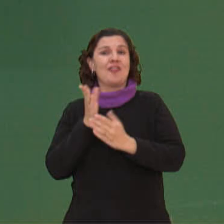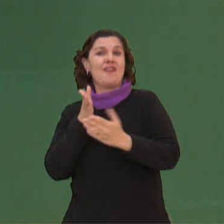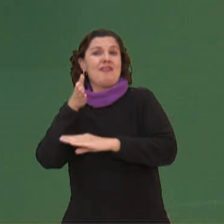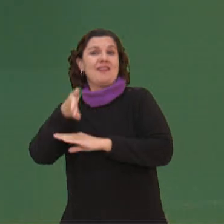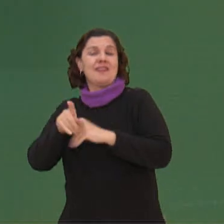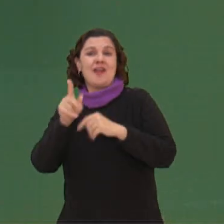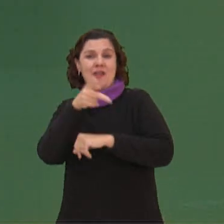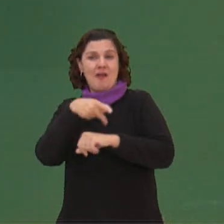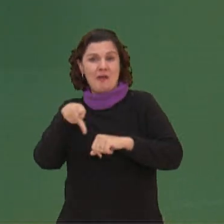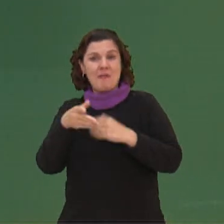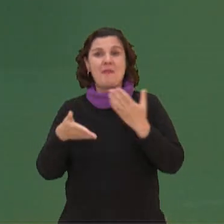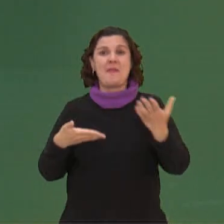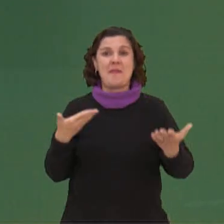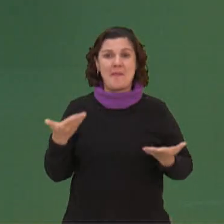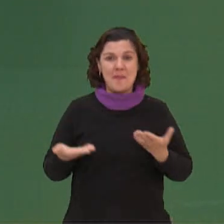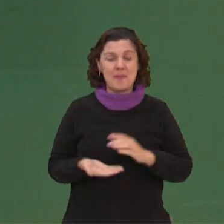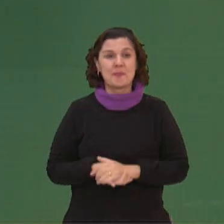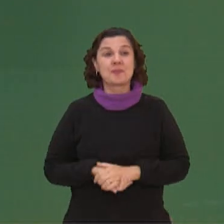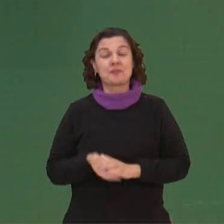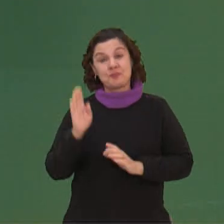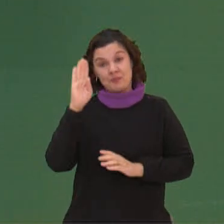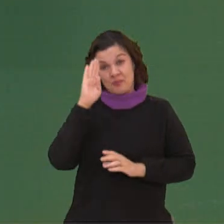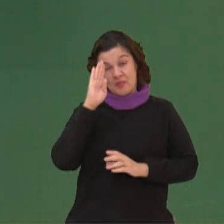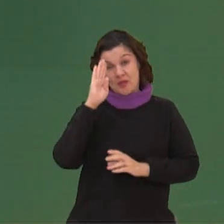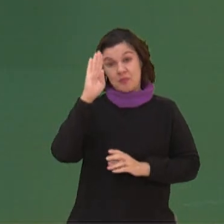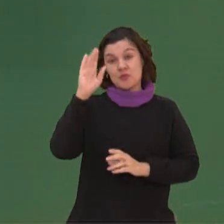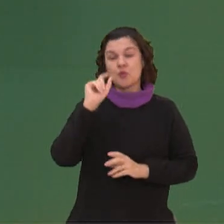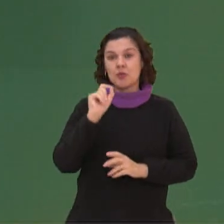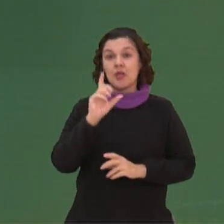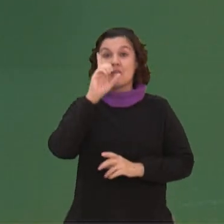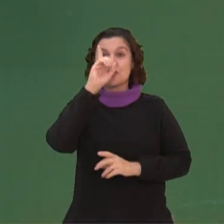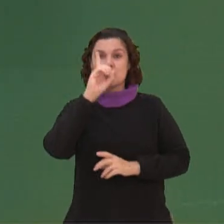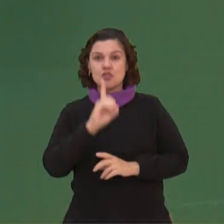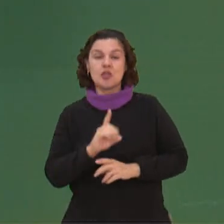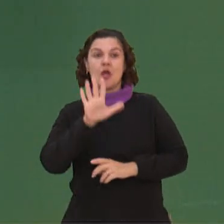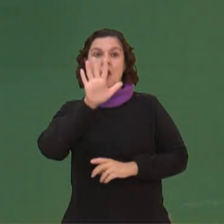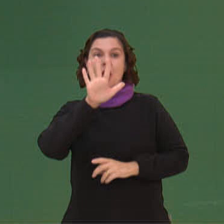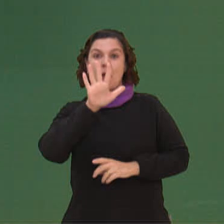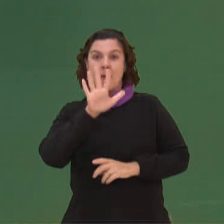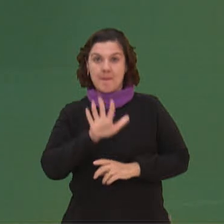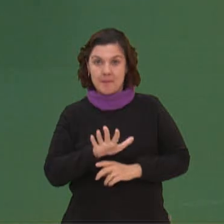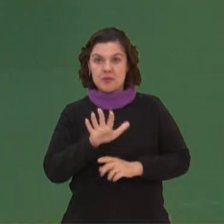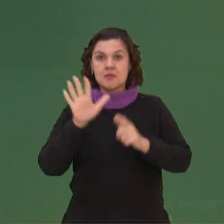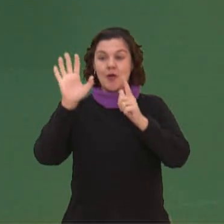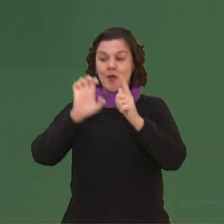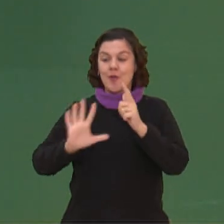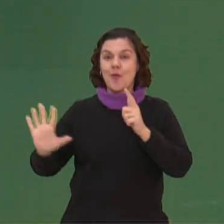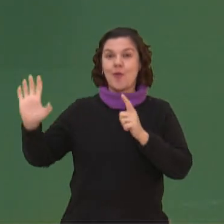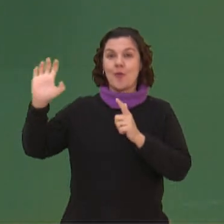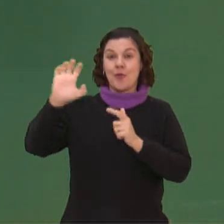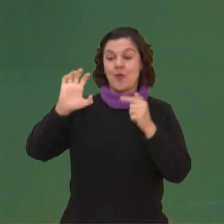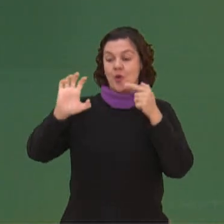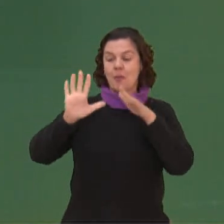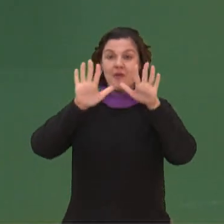poder entrar. E um dos principais pontos de discussão será o direito de permanência dos cidadãos europeus no Reino